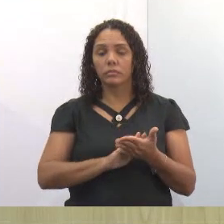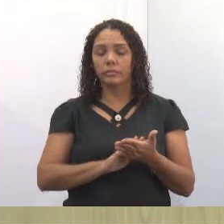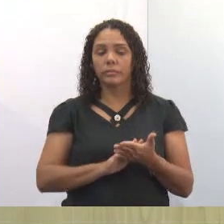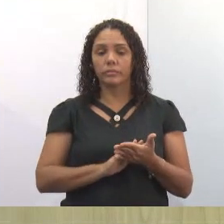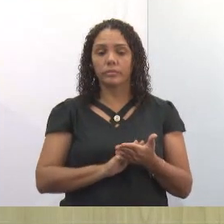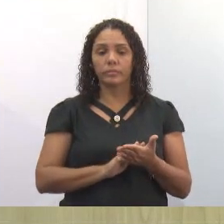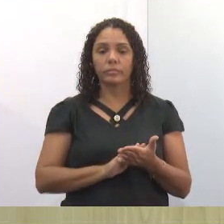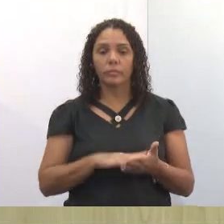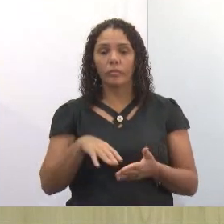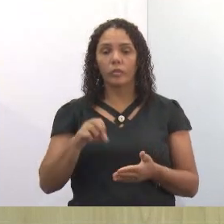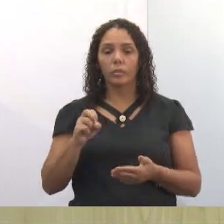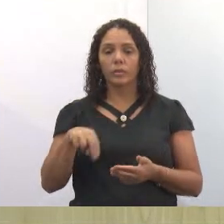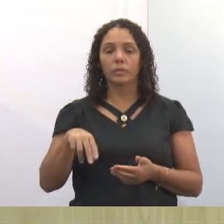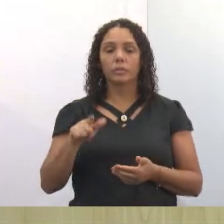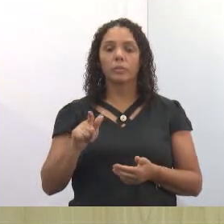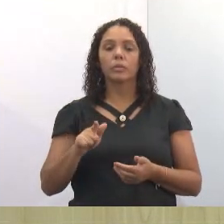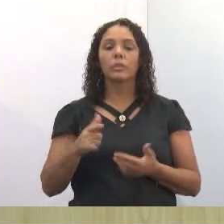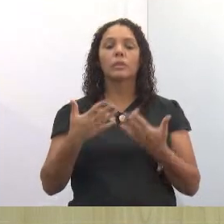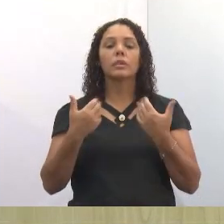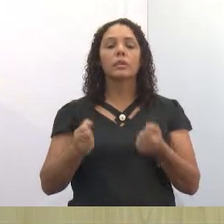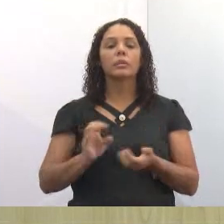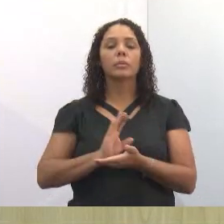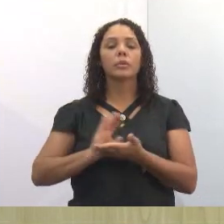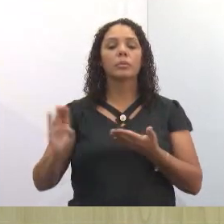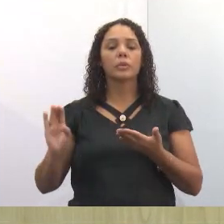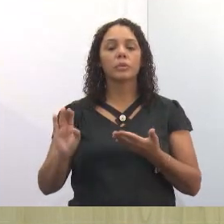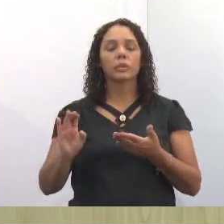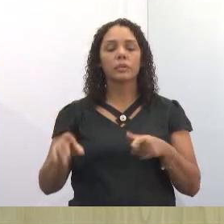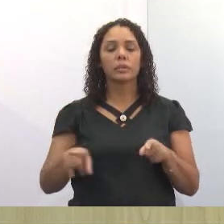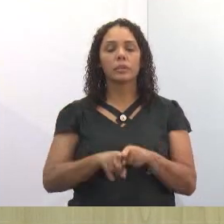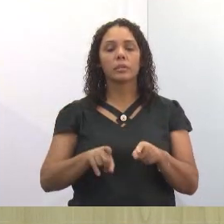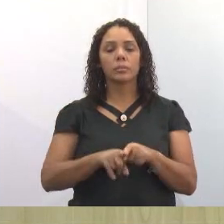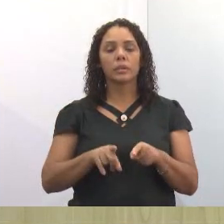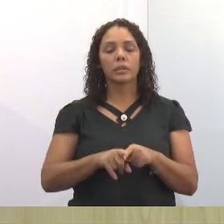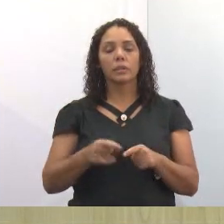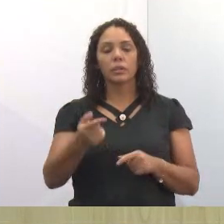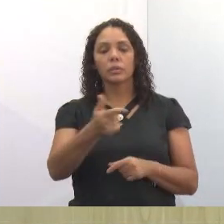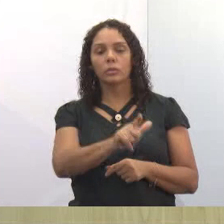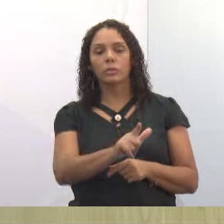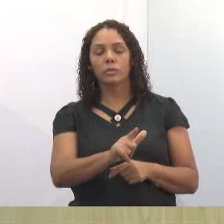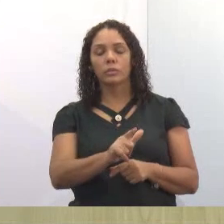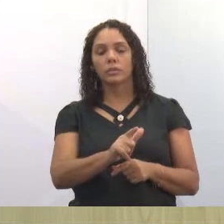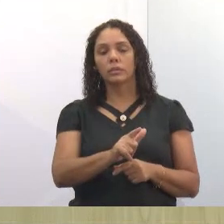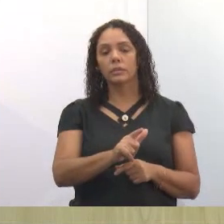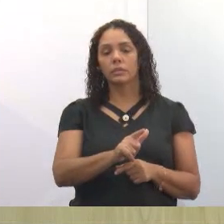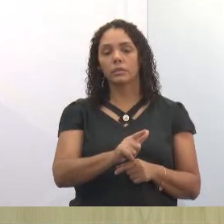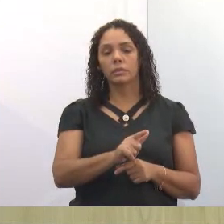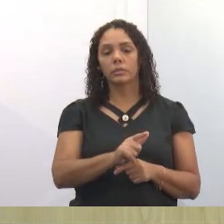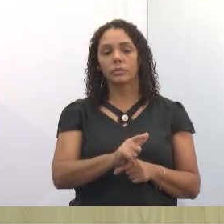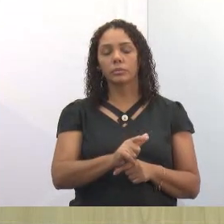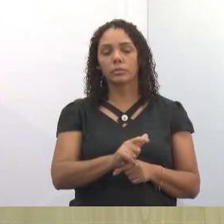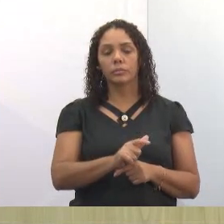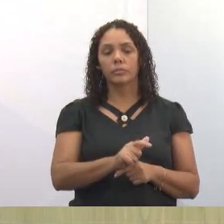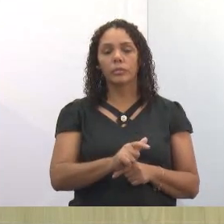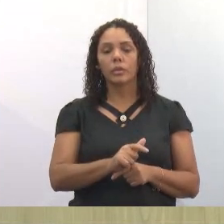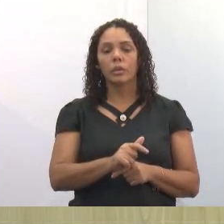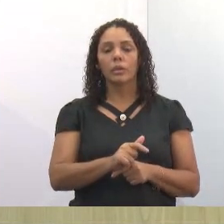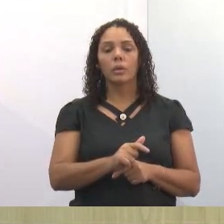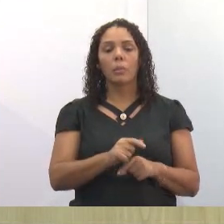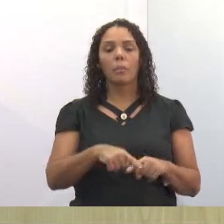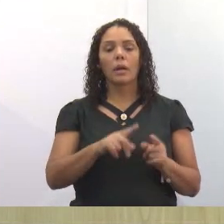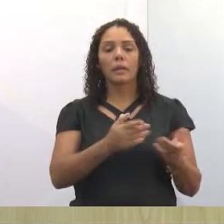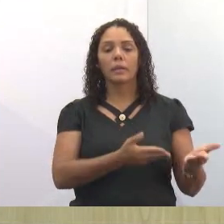que recebem a emenda e as do ATA serem adquiridas de forma